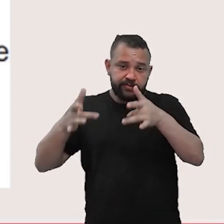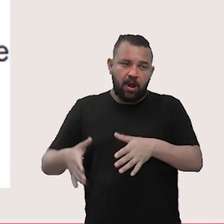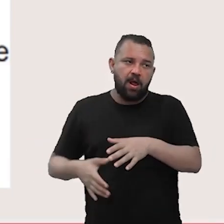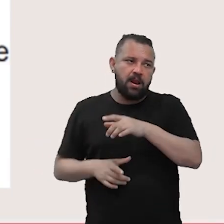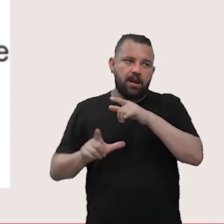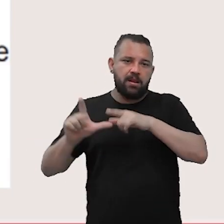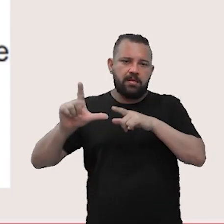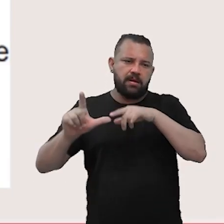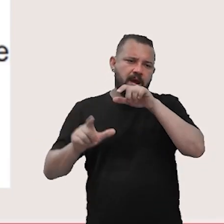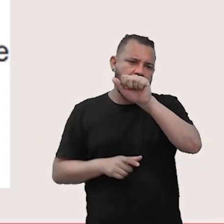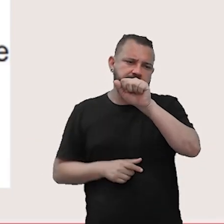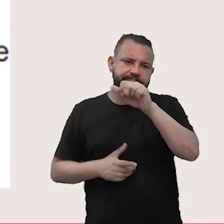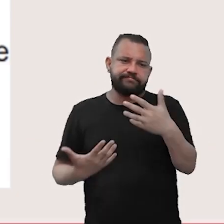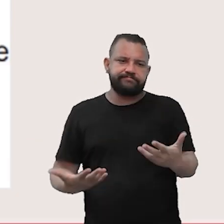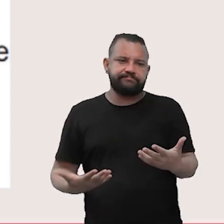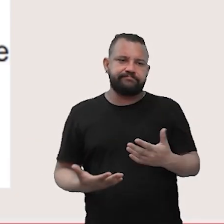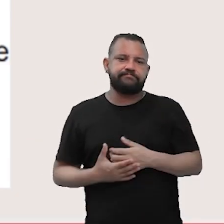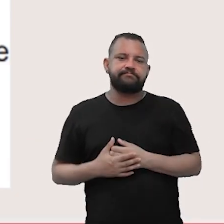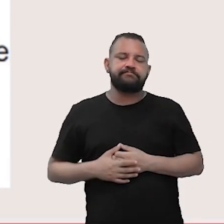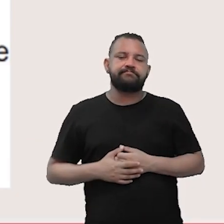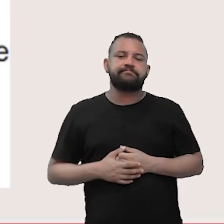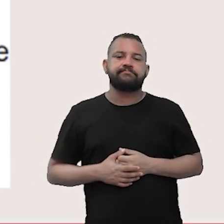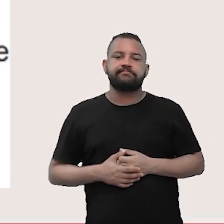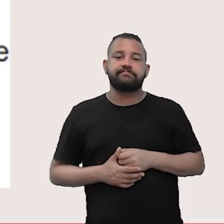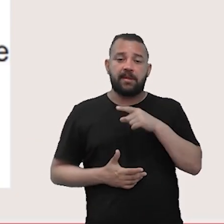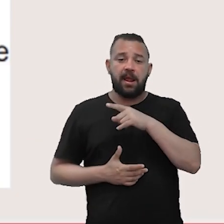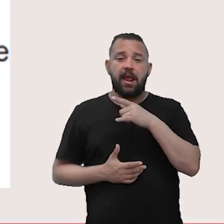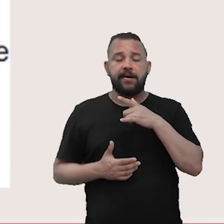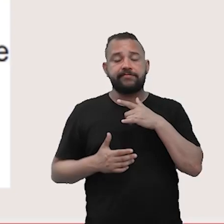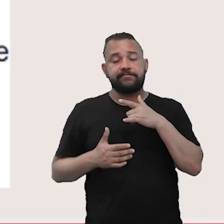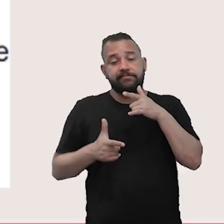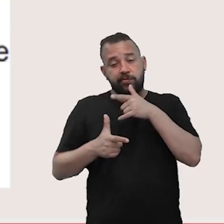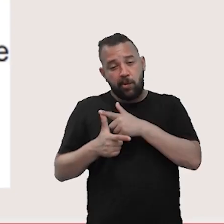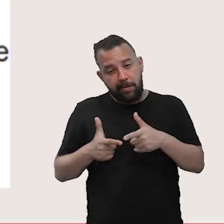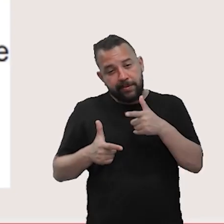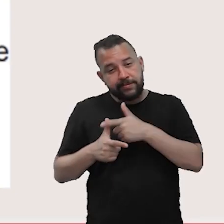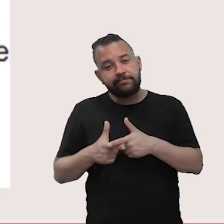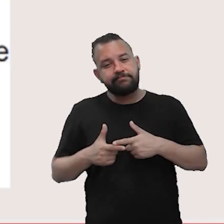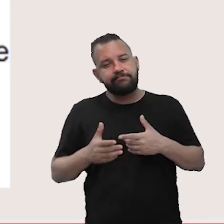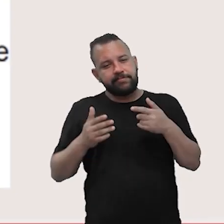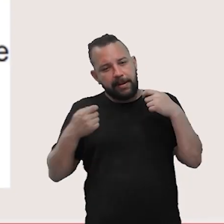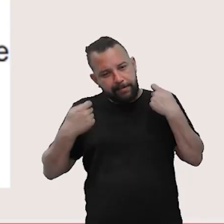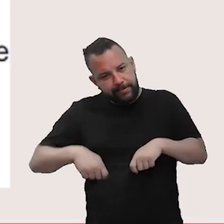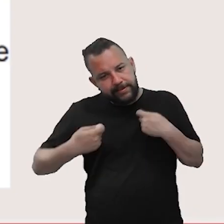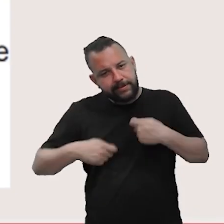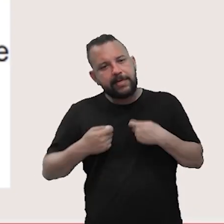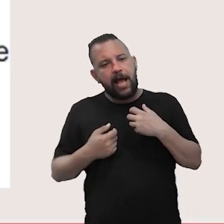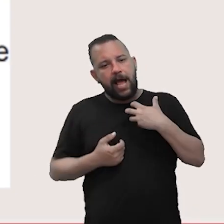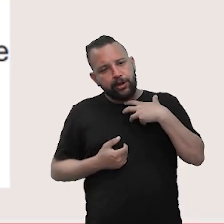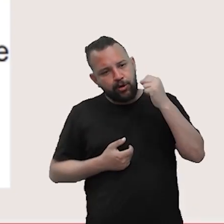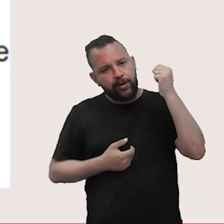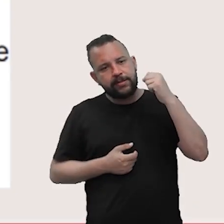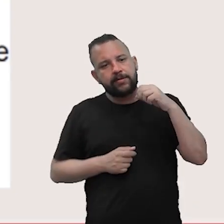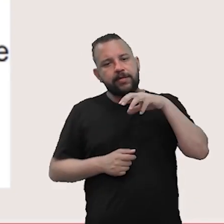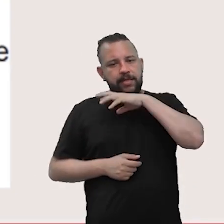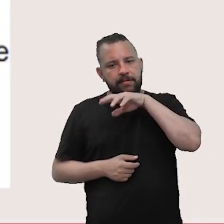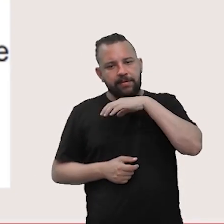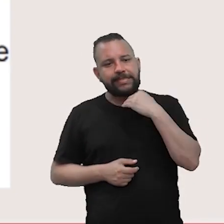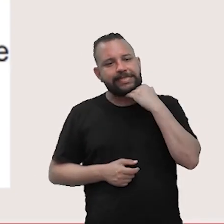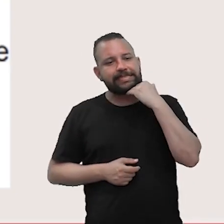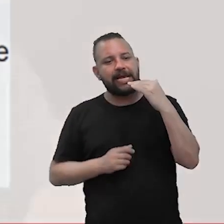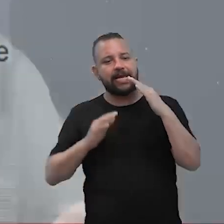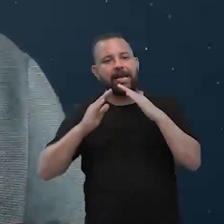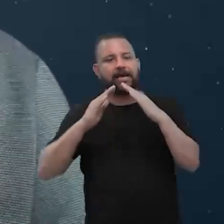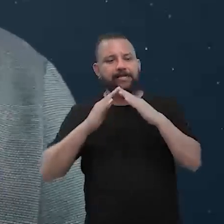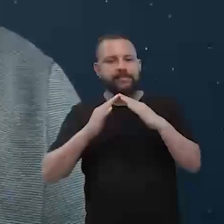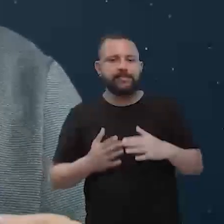A letra A, problematizar a necessidade de adoção de animais, sei lá. O texto 2,